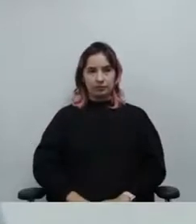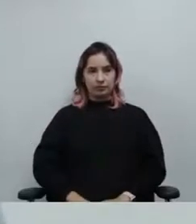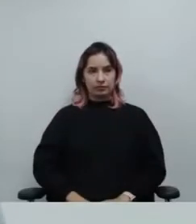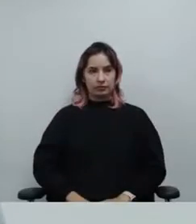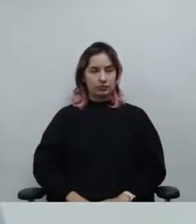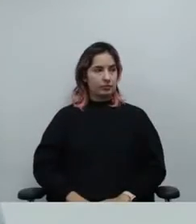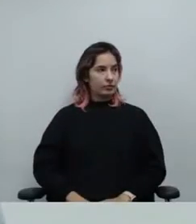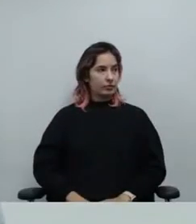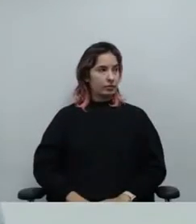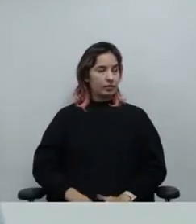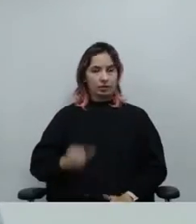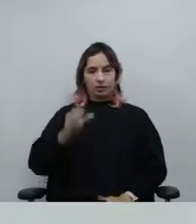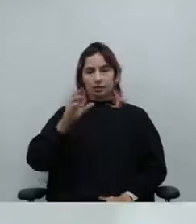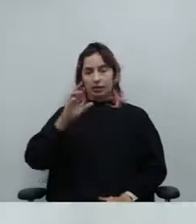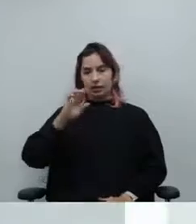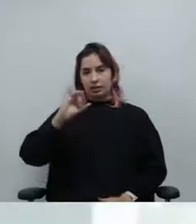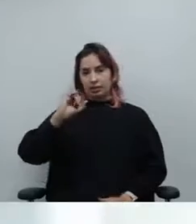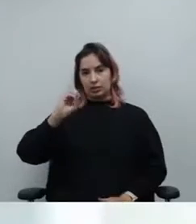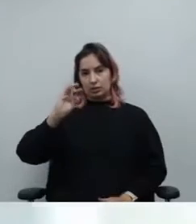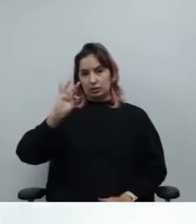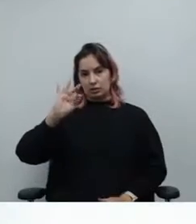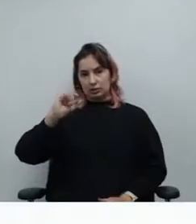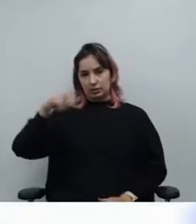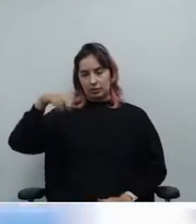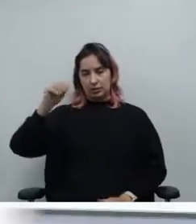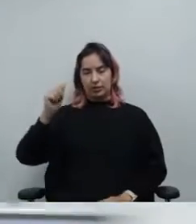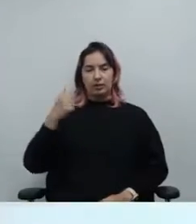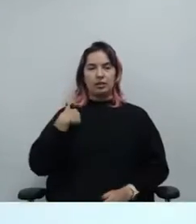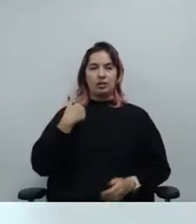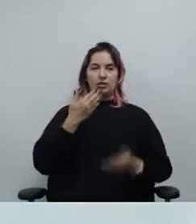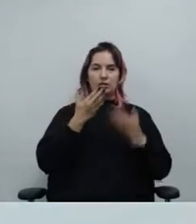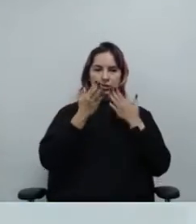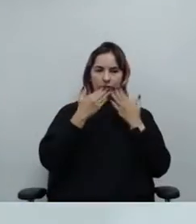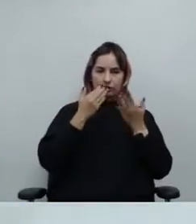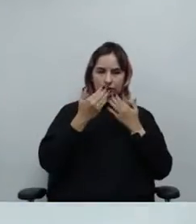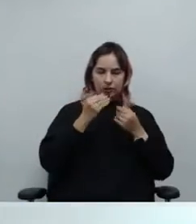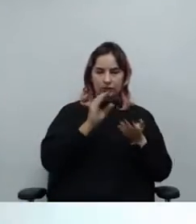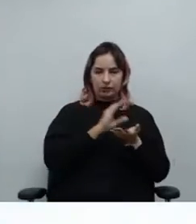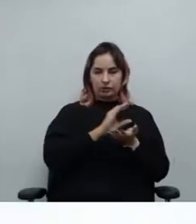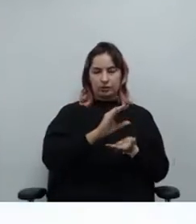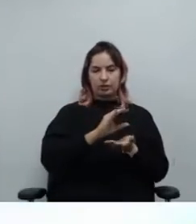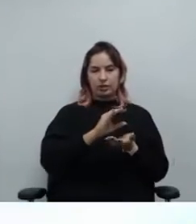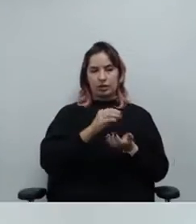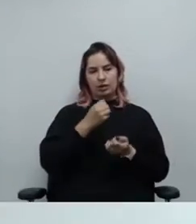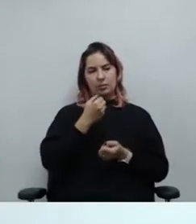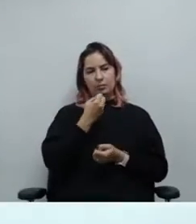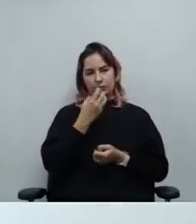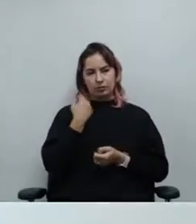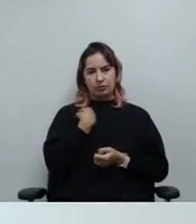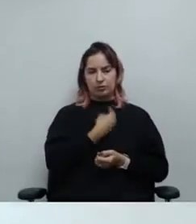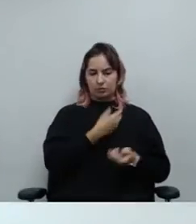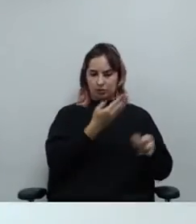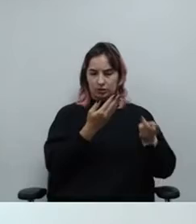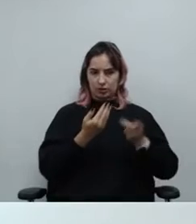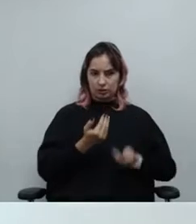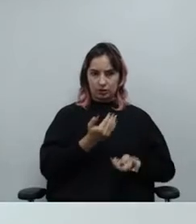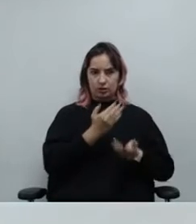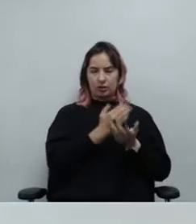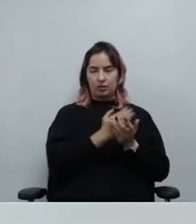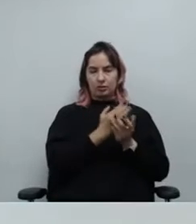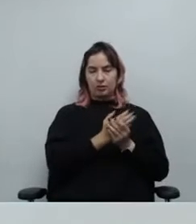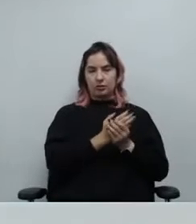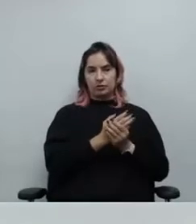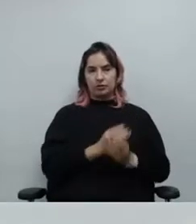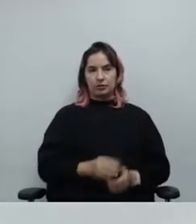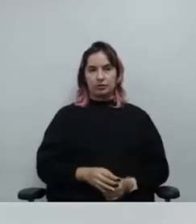Cristina, acho que confessava com o conselheiro Rafael Camarão, acho que há um bom prognóstico para tentarmos trazer esse processo à pauta, não é, Camarão? Hoje, o